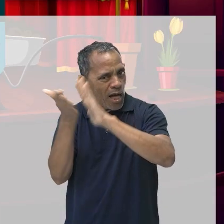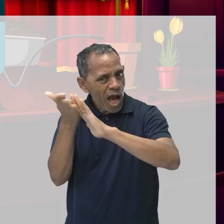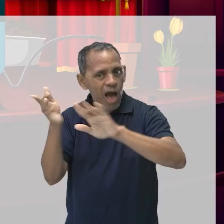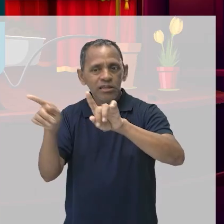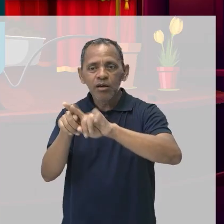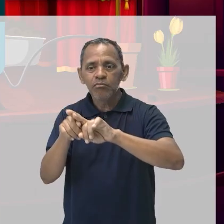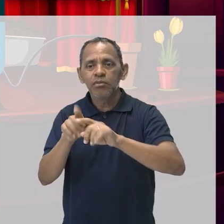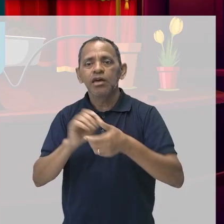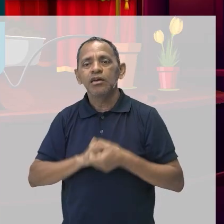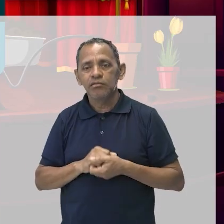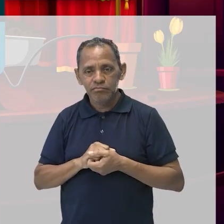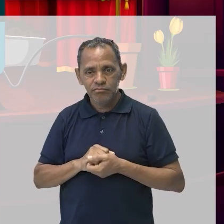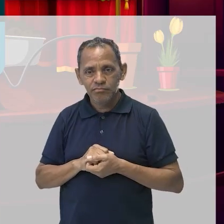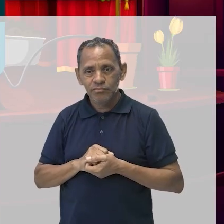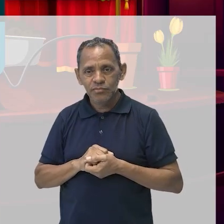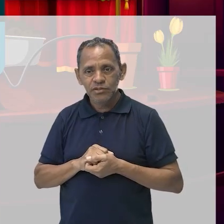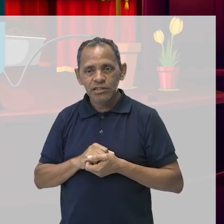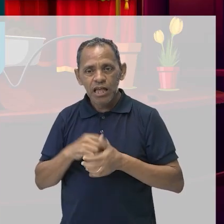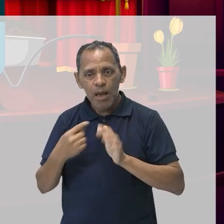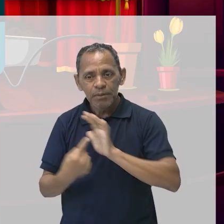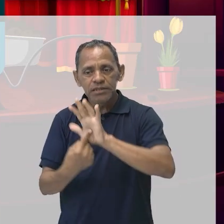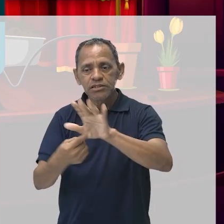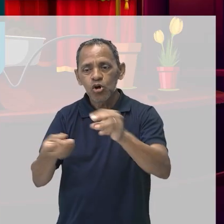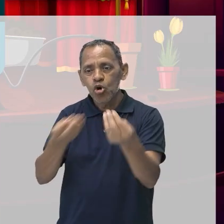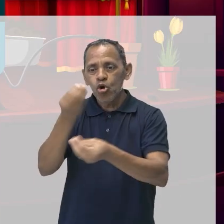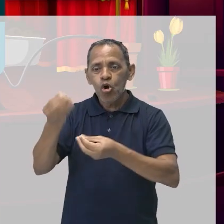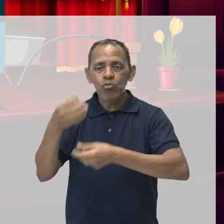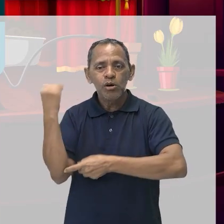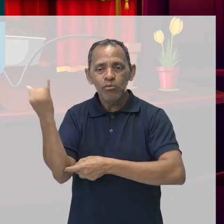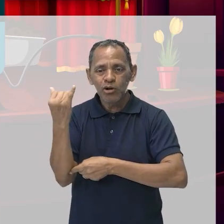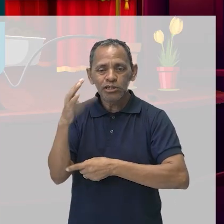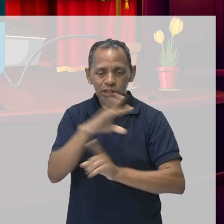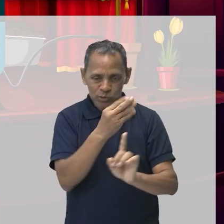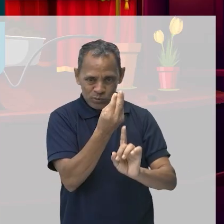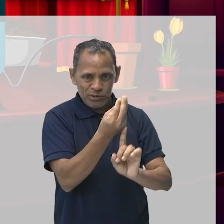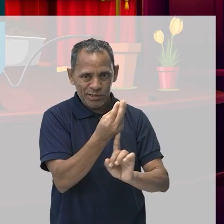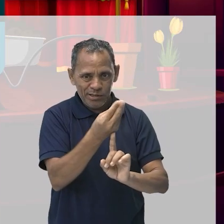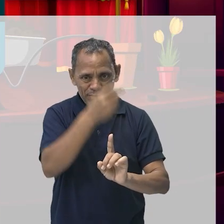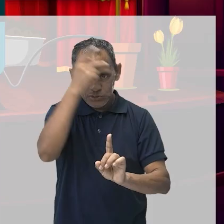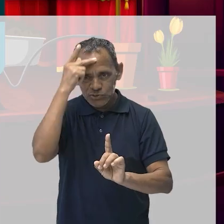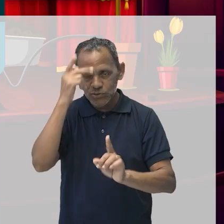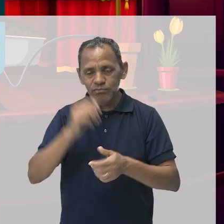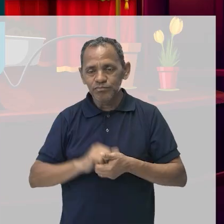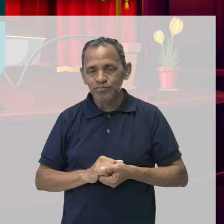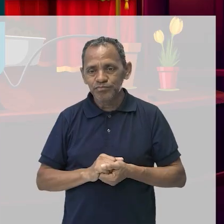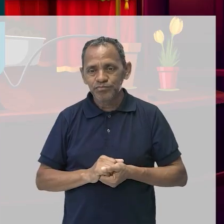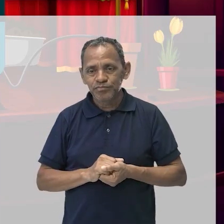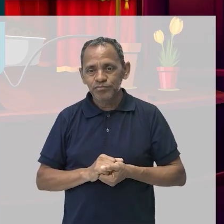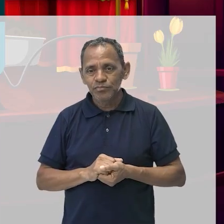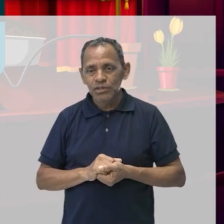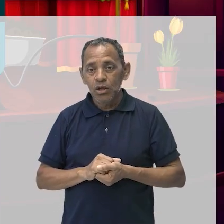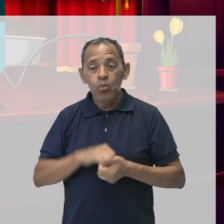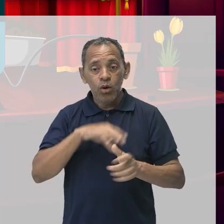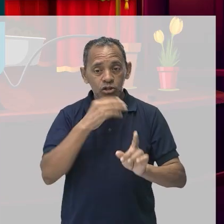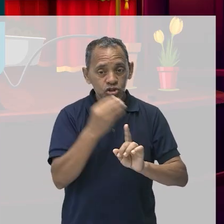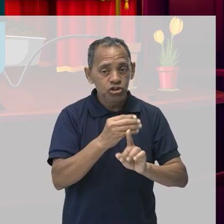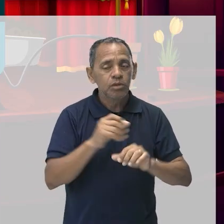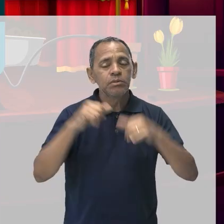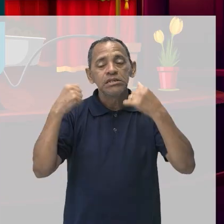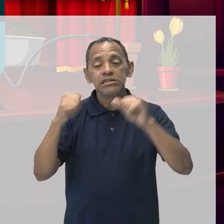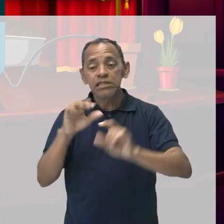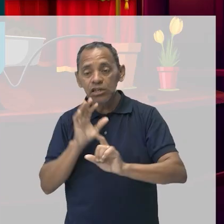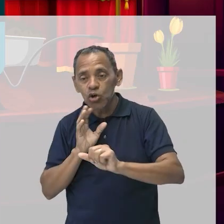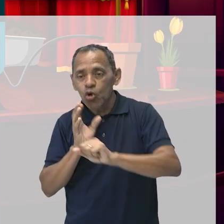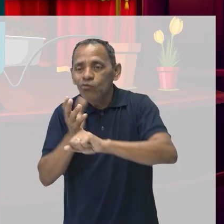sua reação é muito importante para o artista. Então esse artista ele tem que convencer. Quando